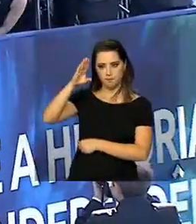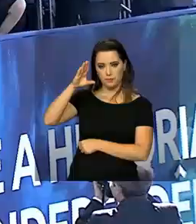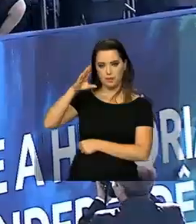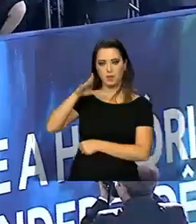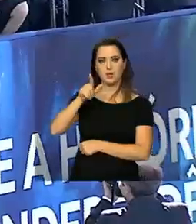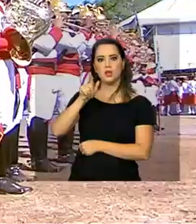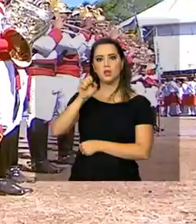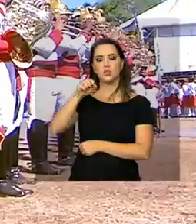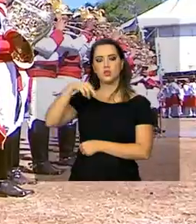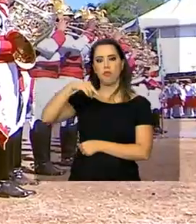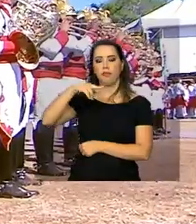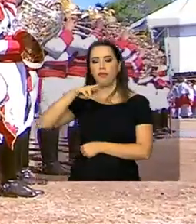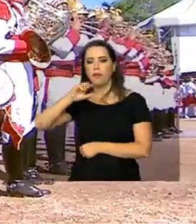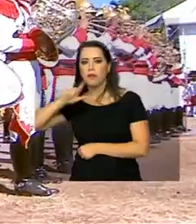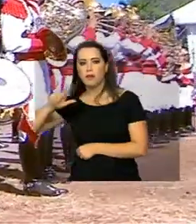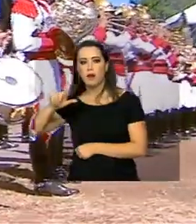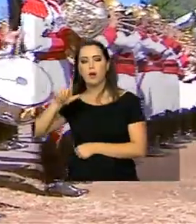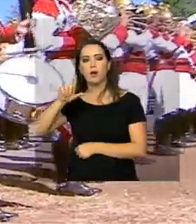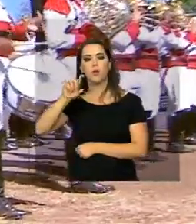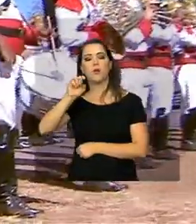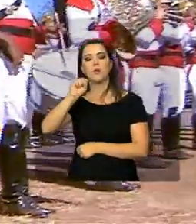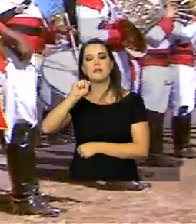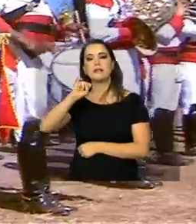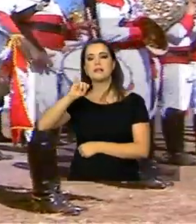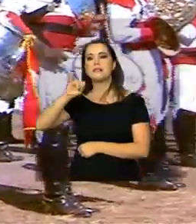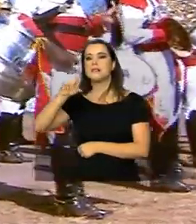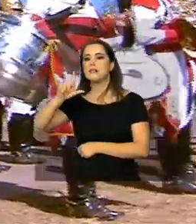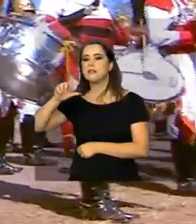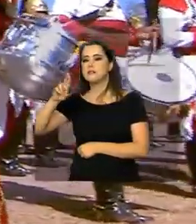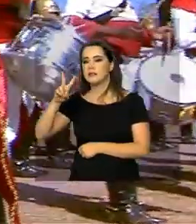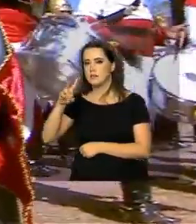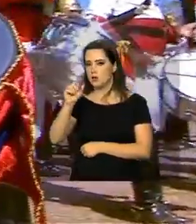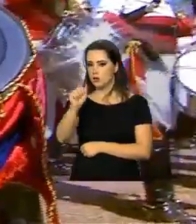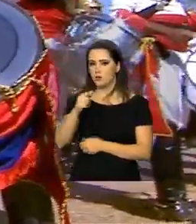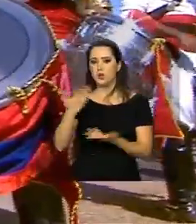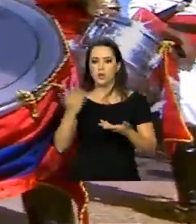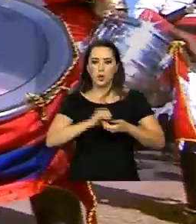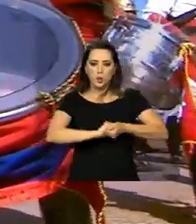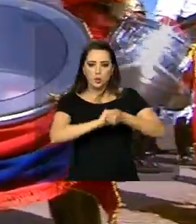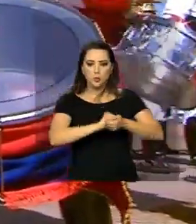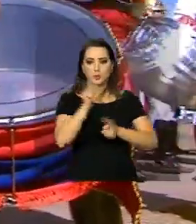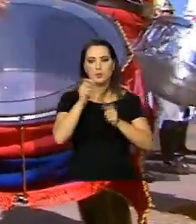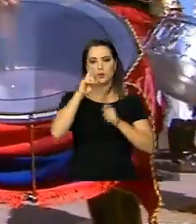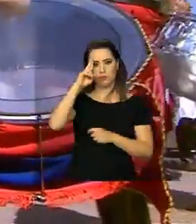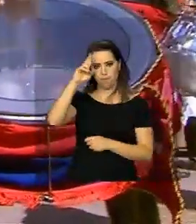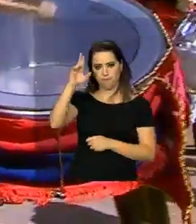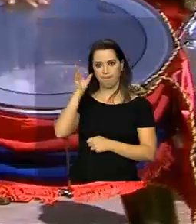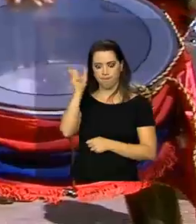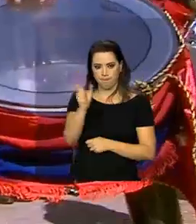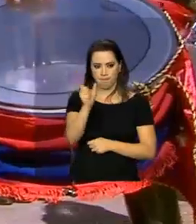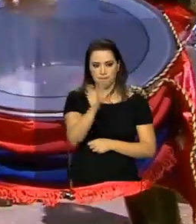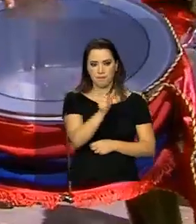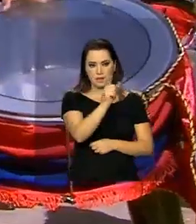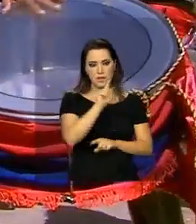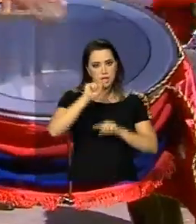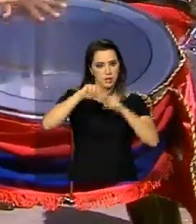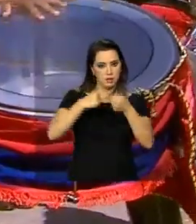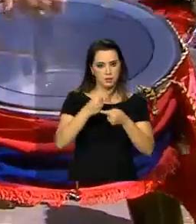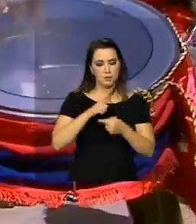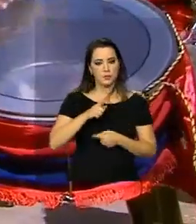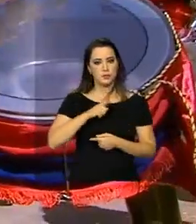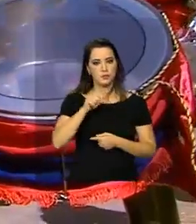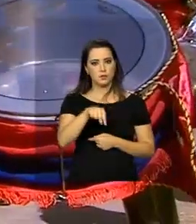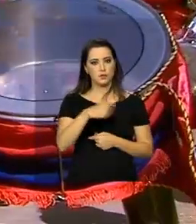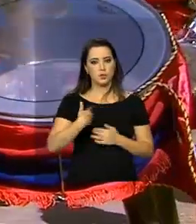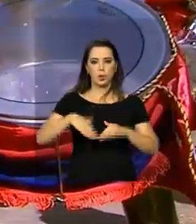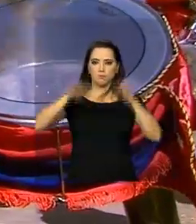general Silvio Luna. Neste momento, ele cumprimenta as autoridades e, em seguida, nós teremos